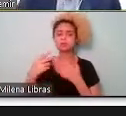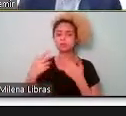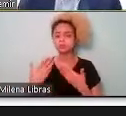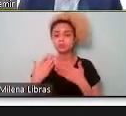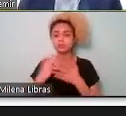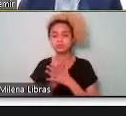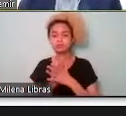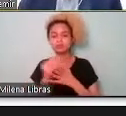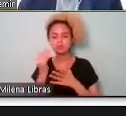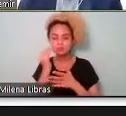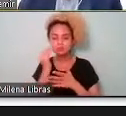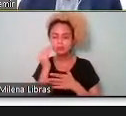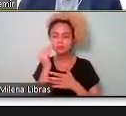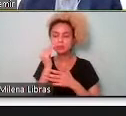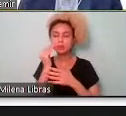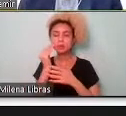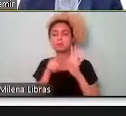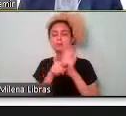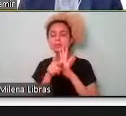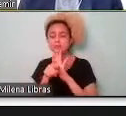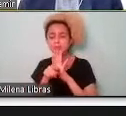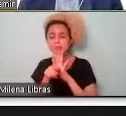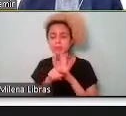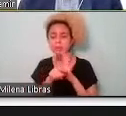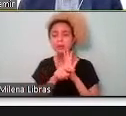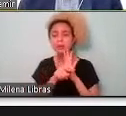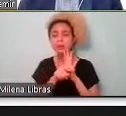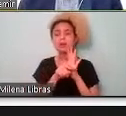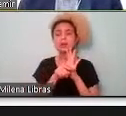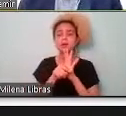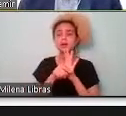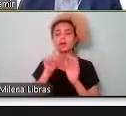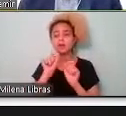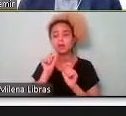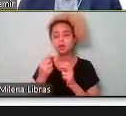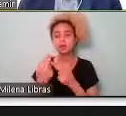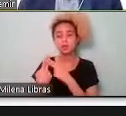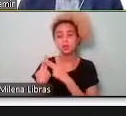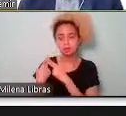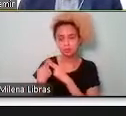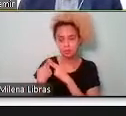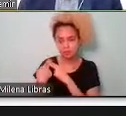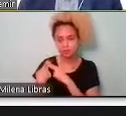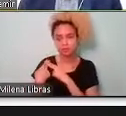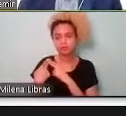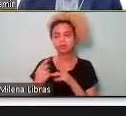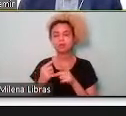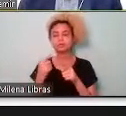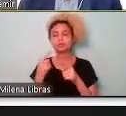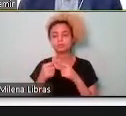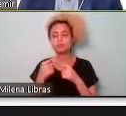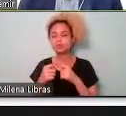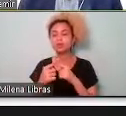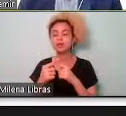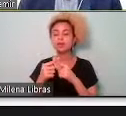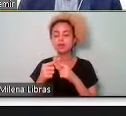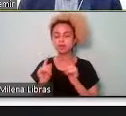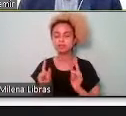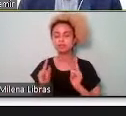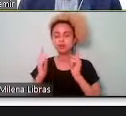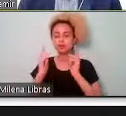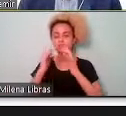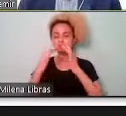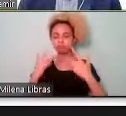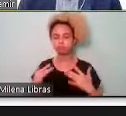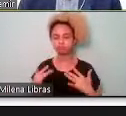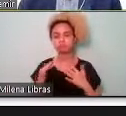buscar, investigar, né? Os responsáveis, o porquê esse prédio veio desabar. Esse ficou bastante